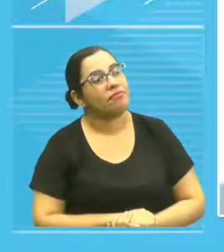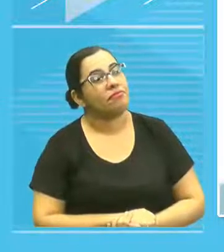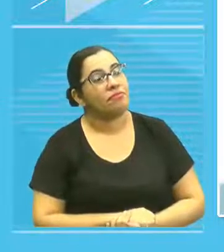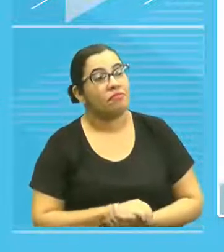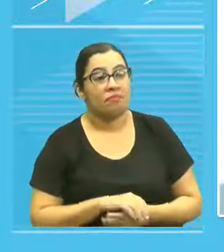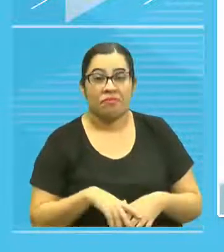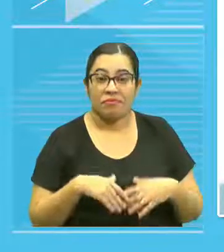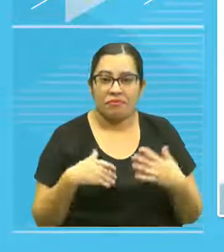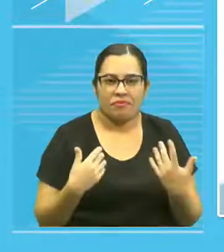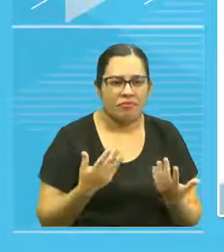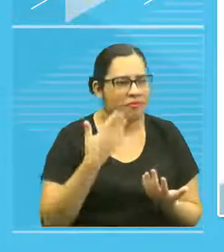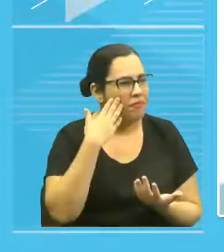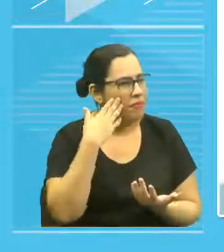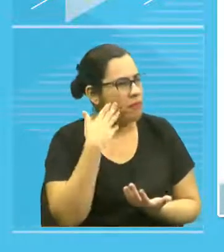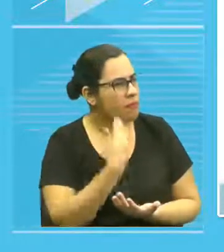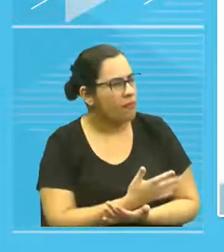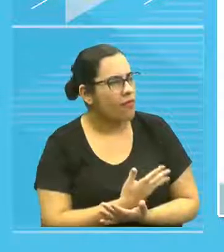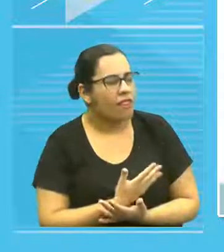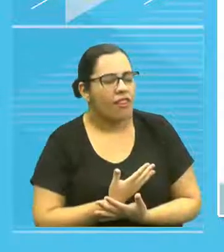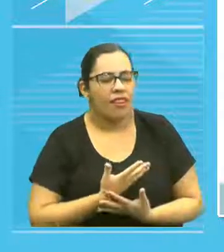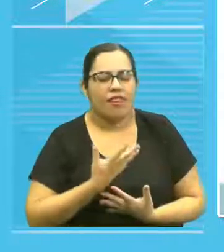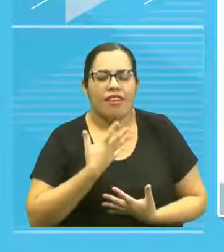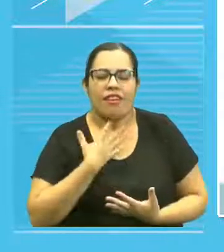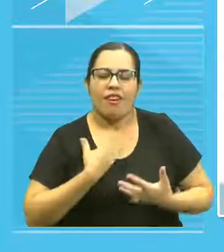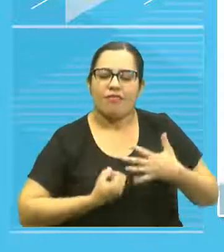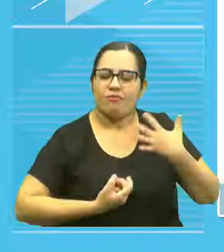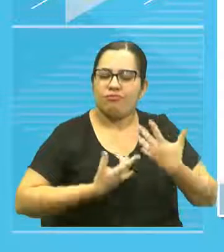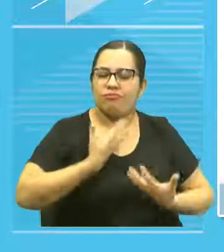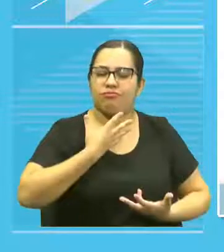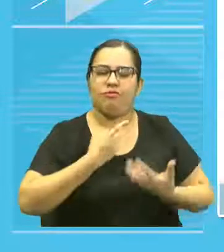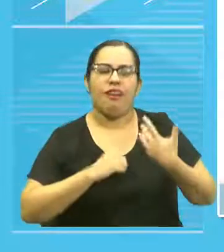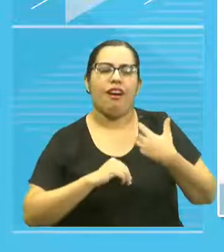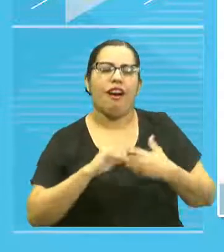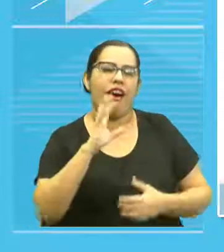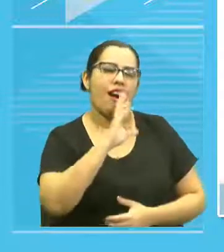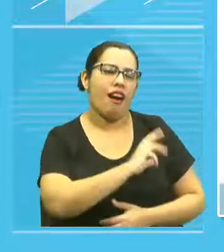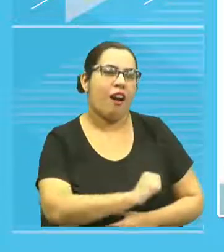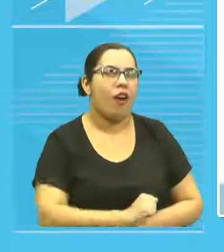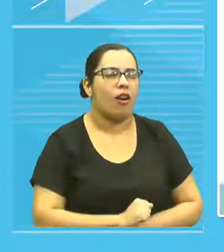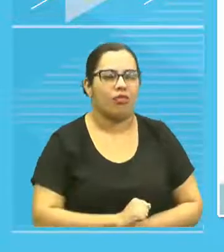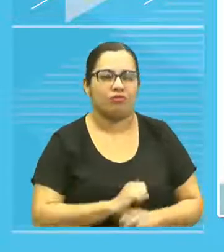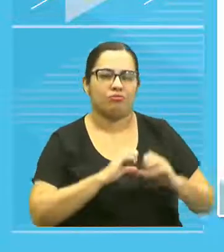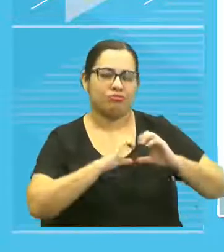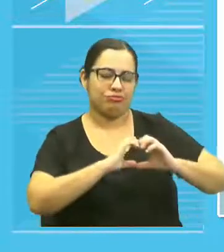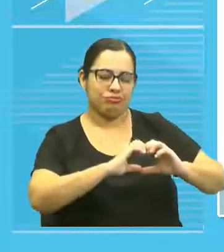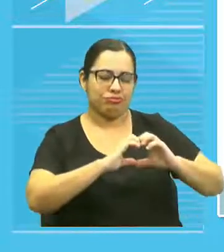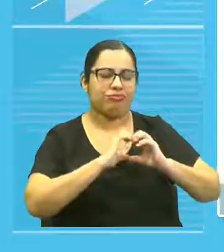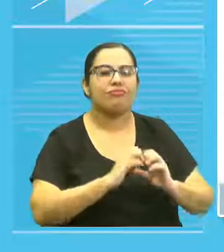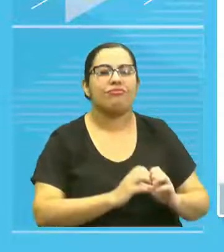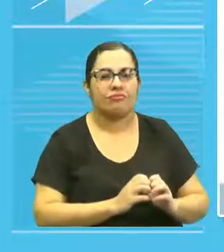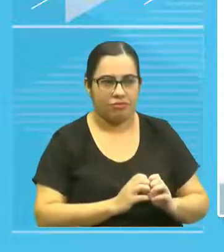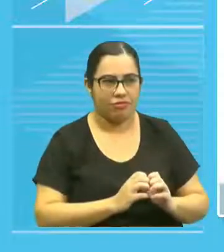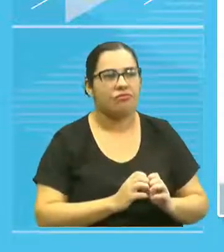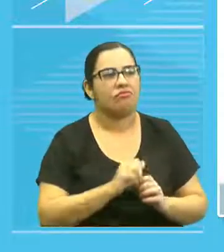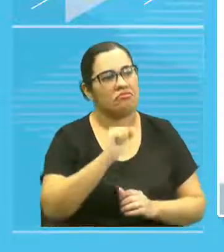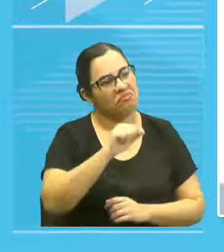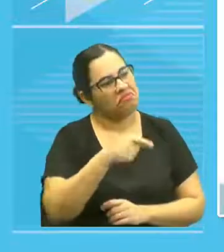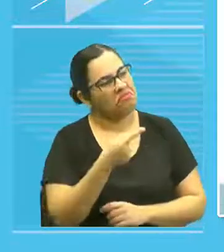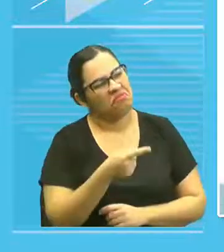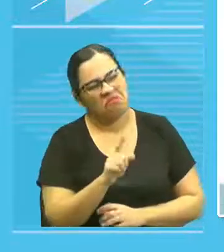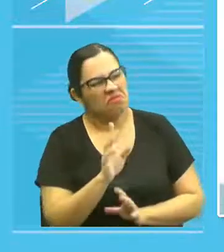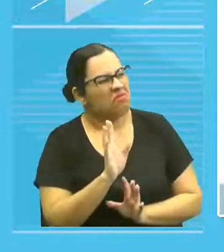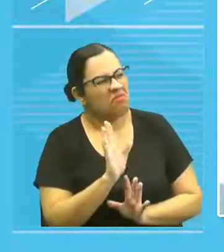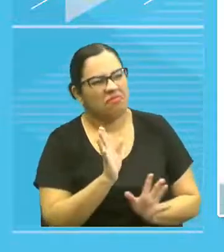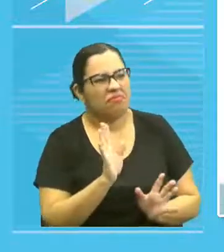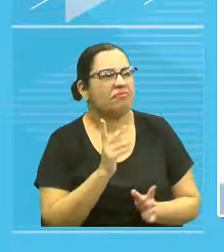e essa desmesura de paixão é loucura do coração Djavan repetição doam bem que não